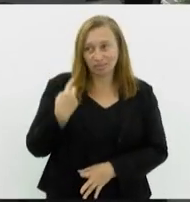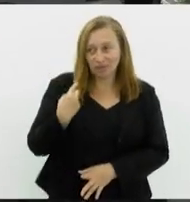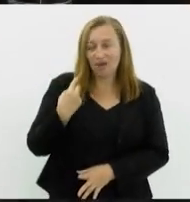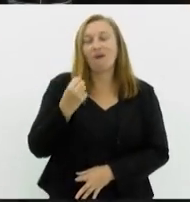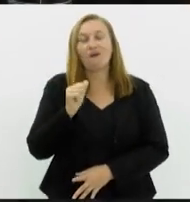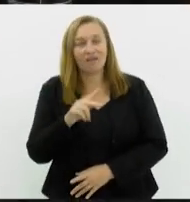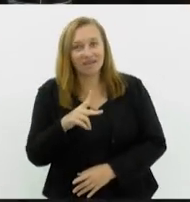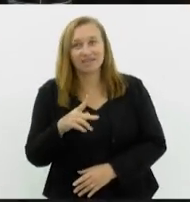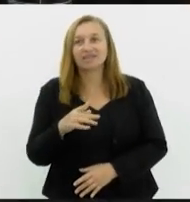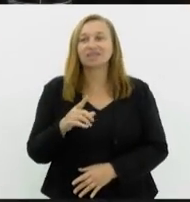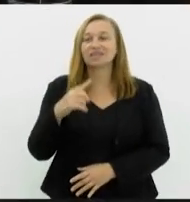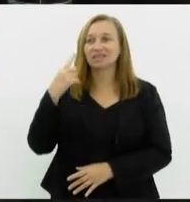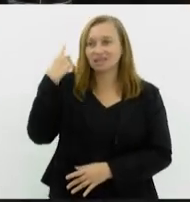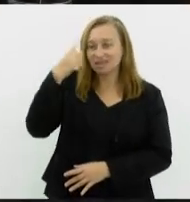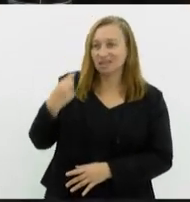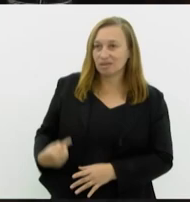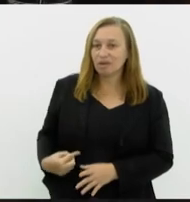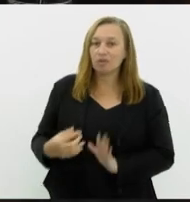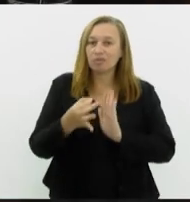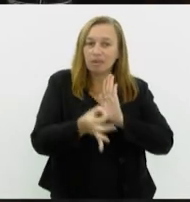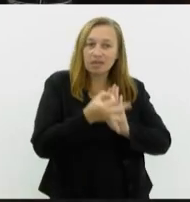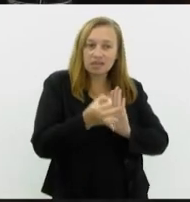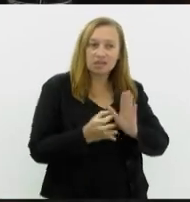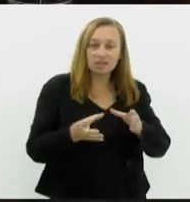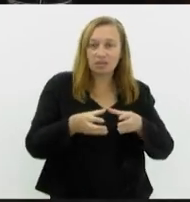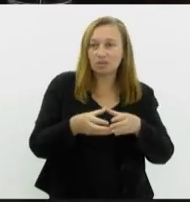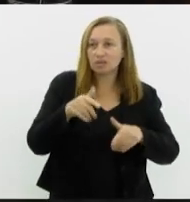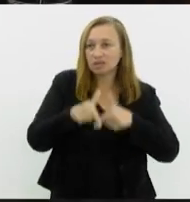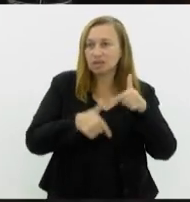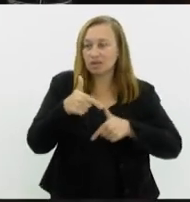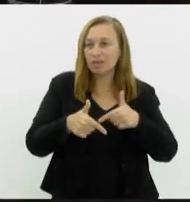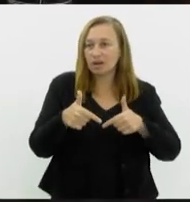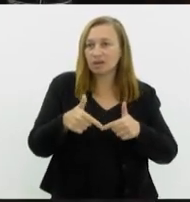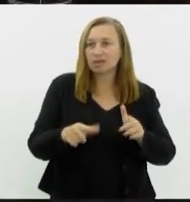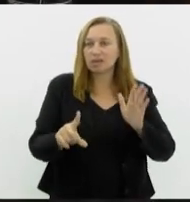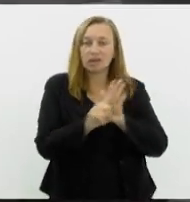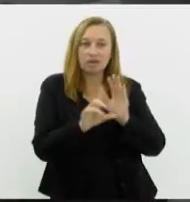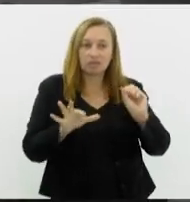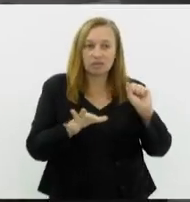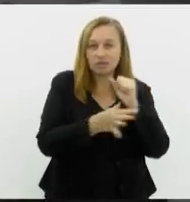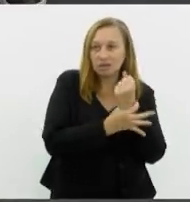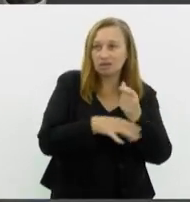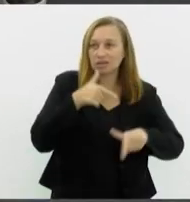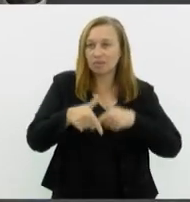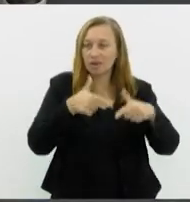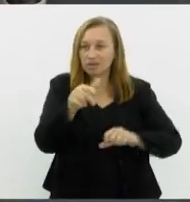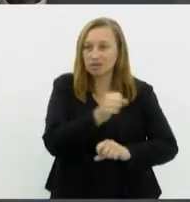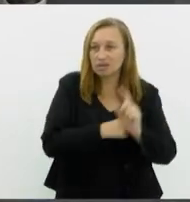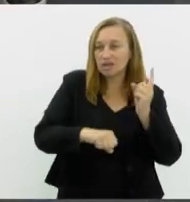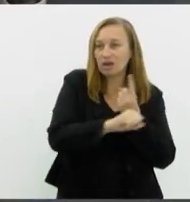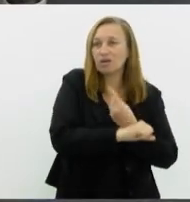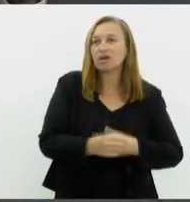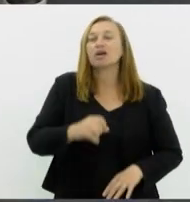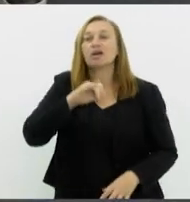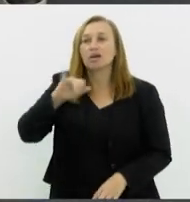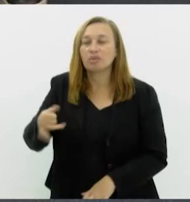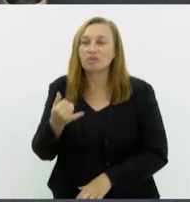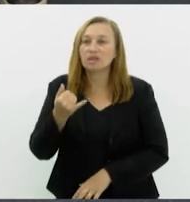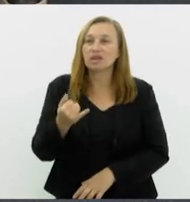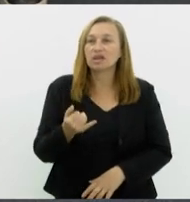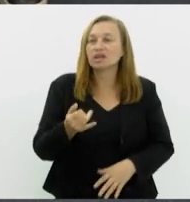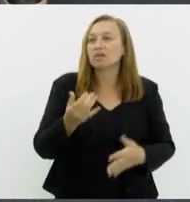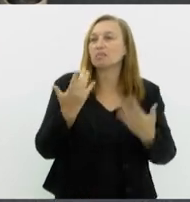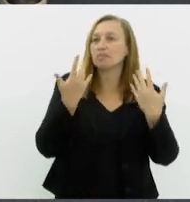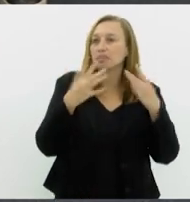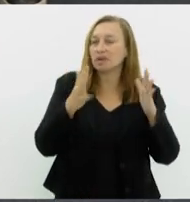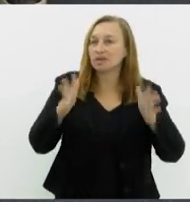É a Dani Balbi para emitir parecer pelo Trabalho, Legislação Social e Seguridade Social. Presidenta, queria aproveitar a oportunidade de